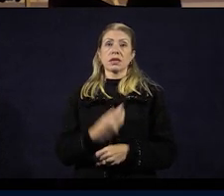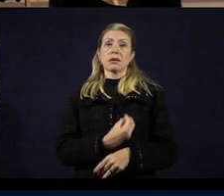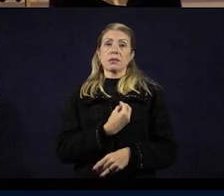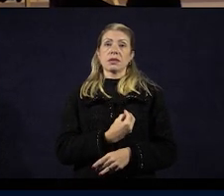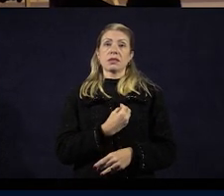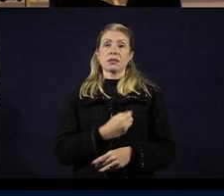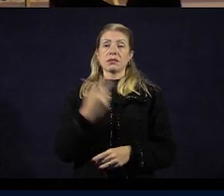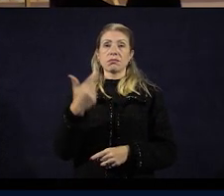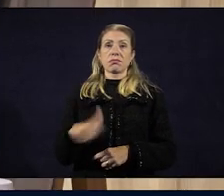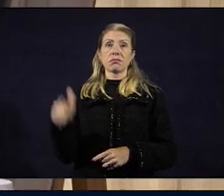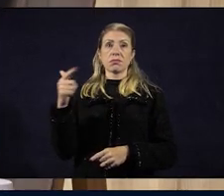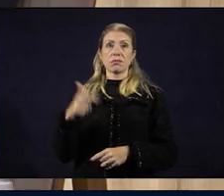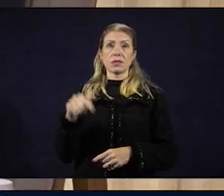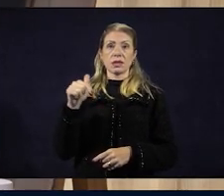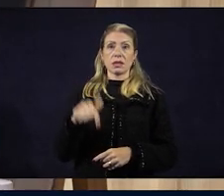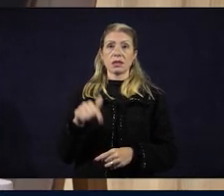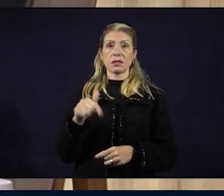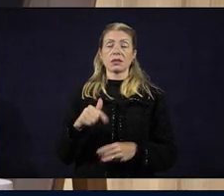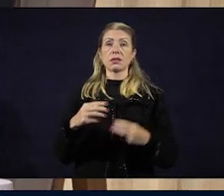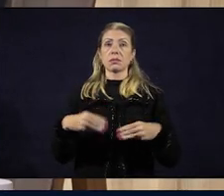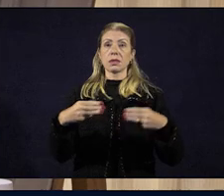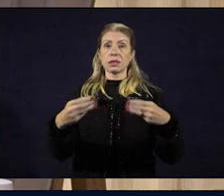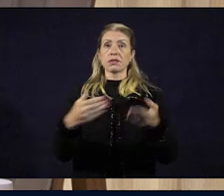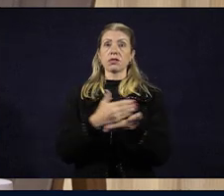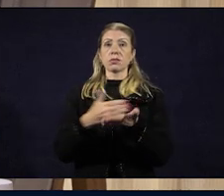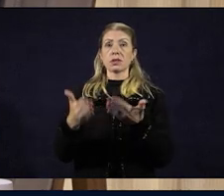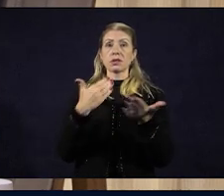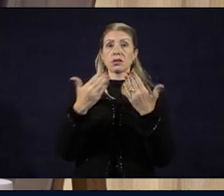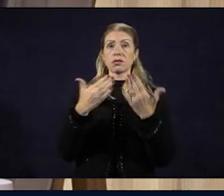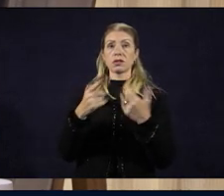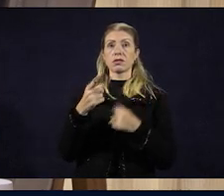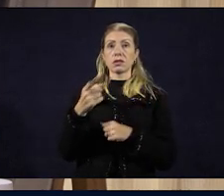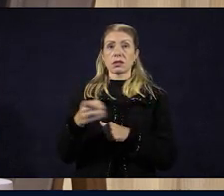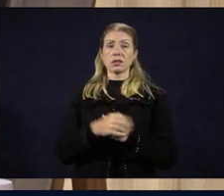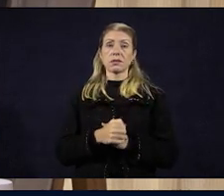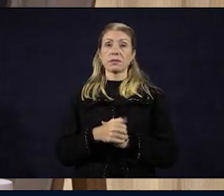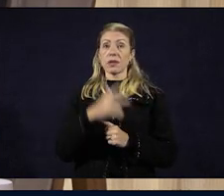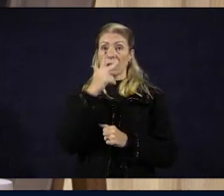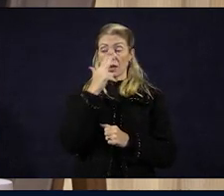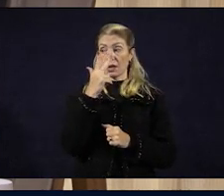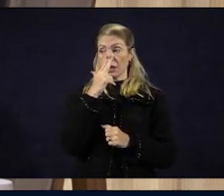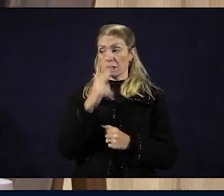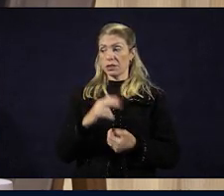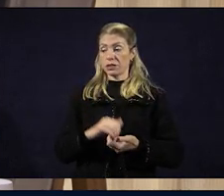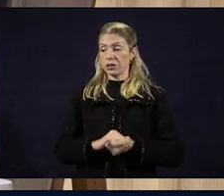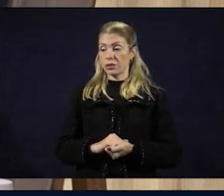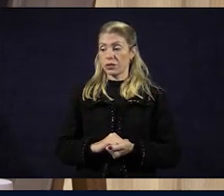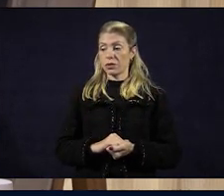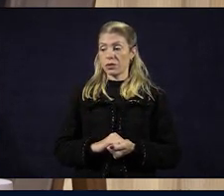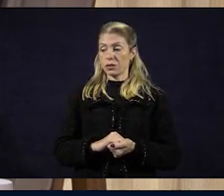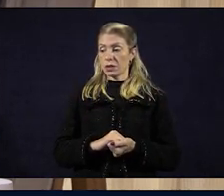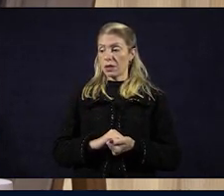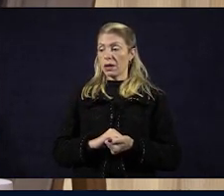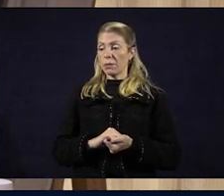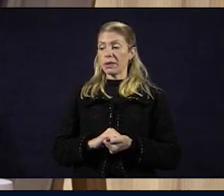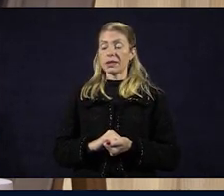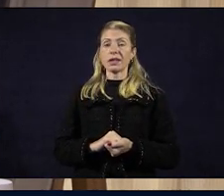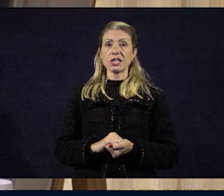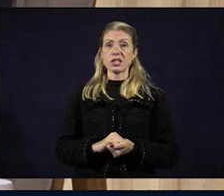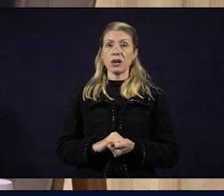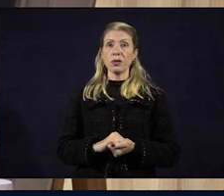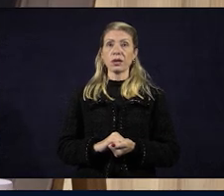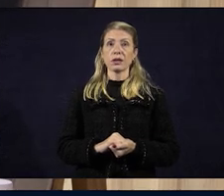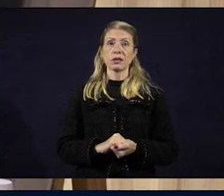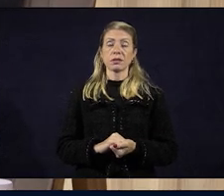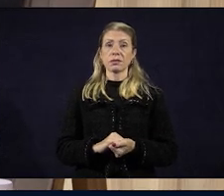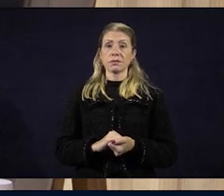recorrente aqui no evento. Ministro, vou começar com você. Acho que, para começar, se você pudesse, eventualmente,